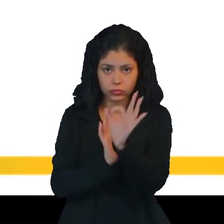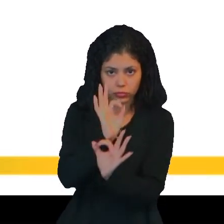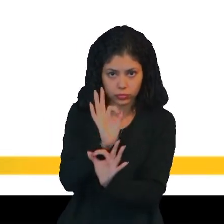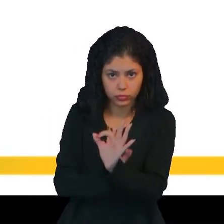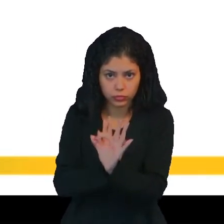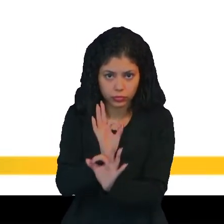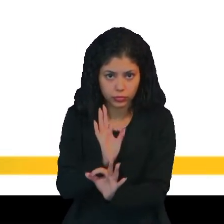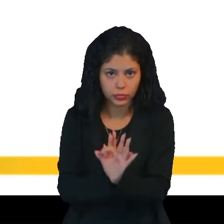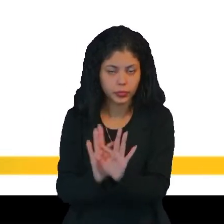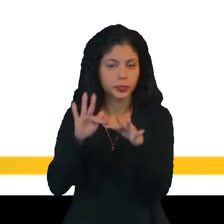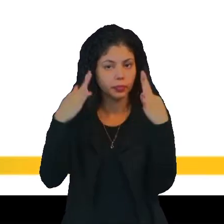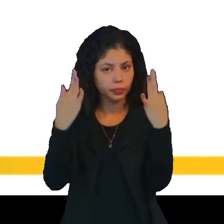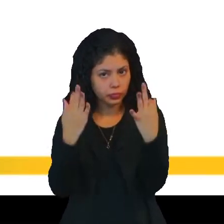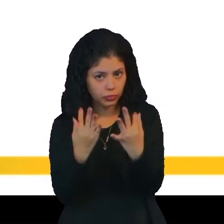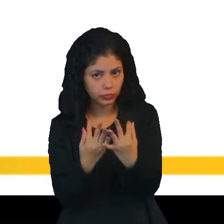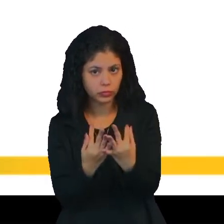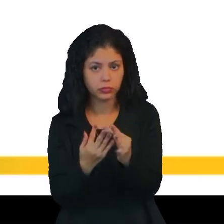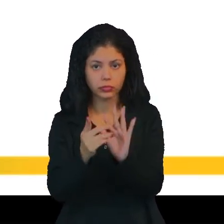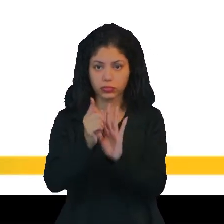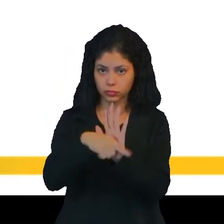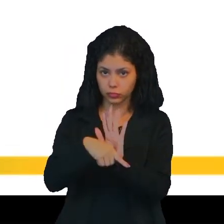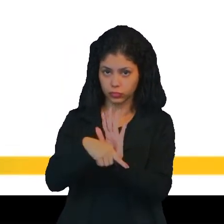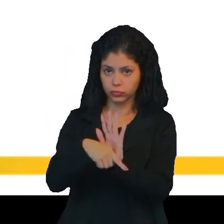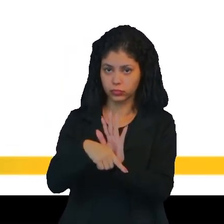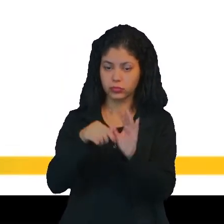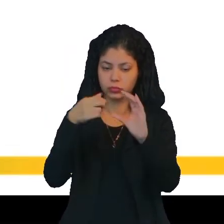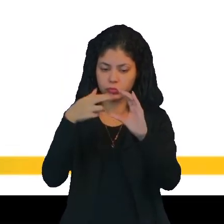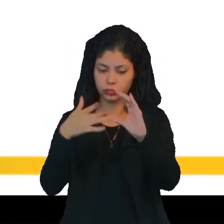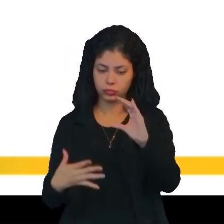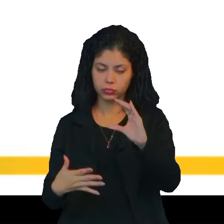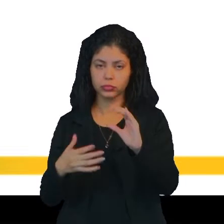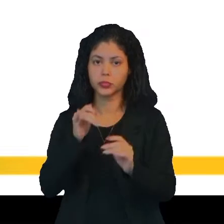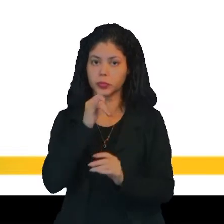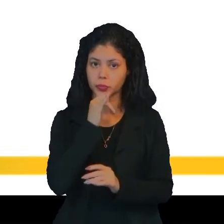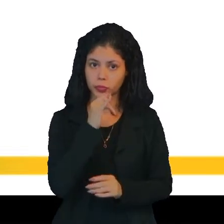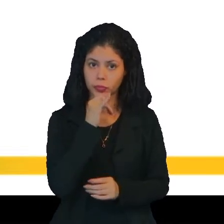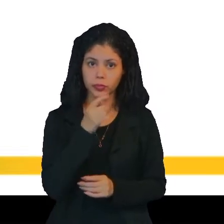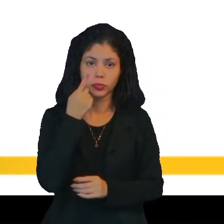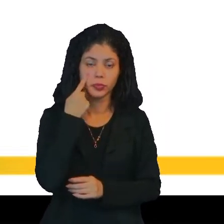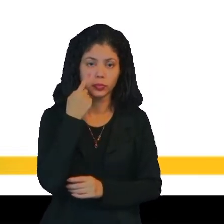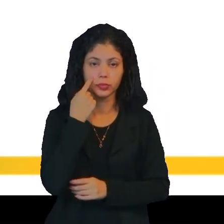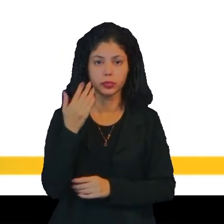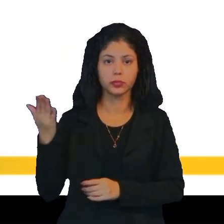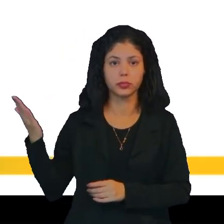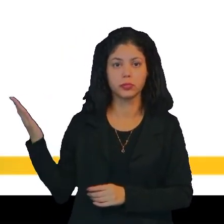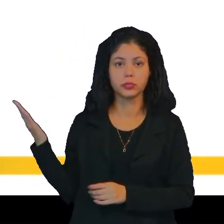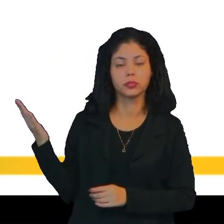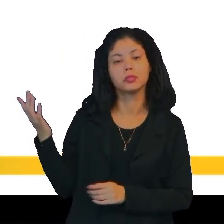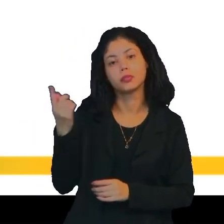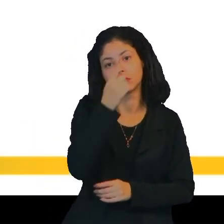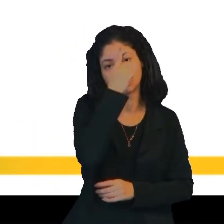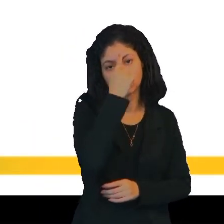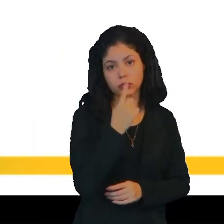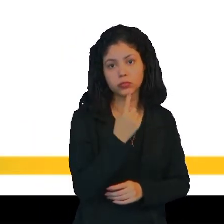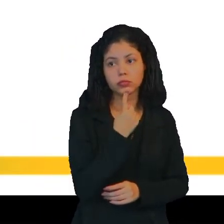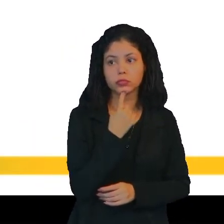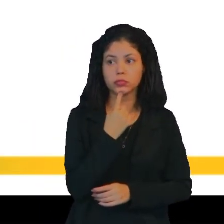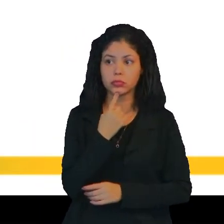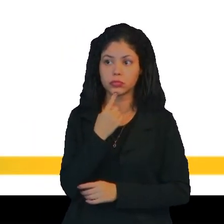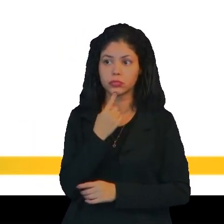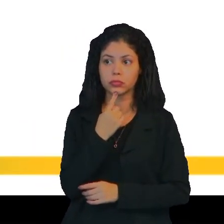ordens, depois em famílias, gêneros e espécies. Por exemplo, observem a figura, né? Vocês estão vendo aí que nós